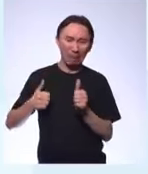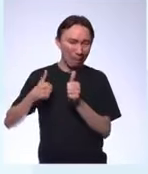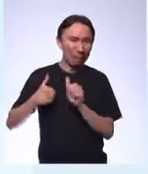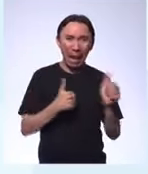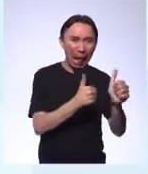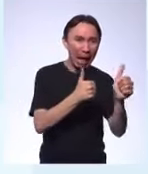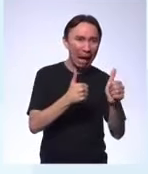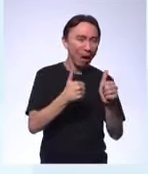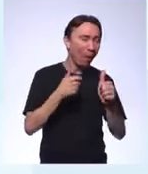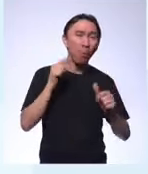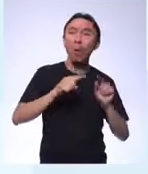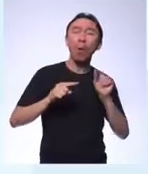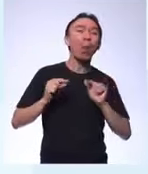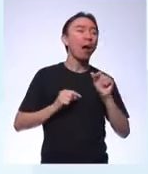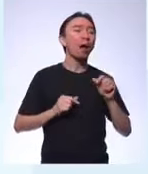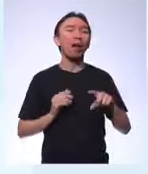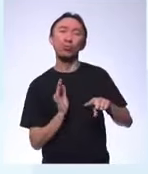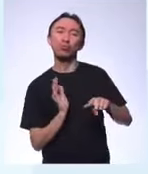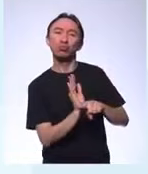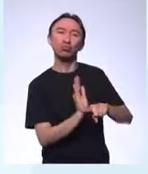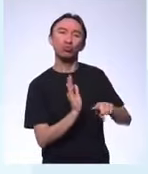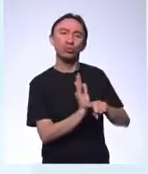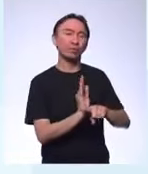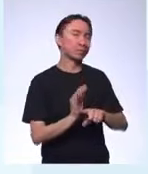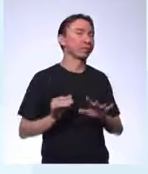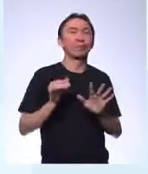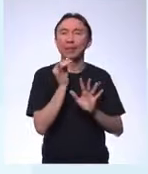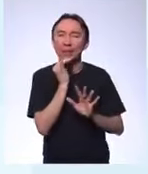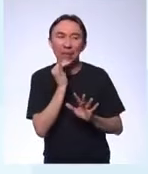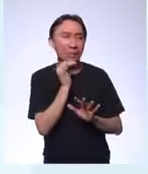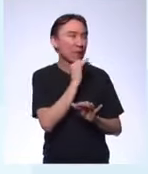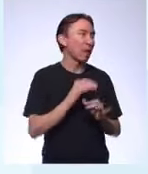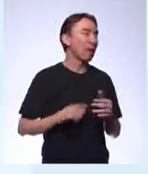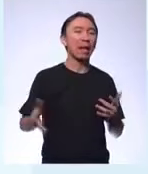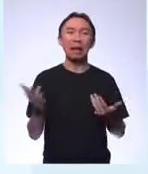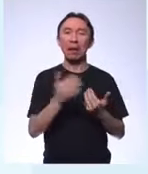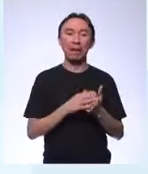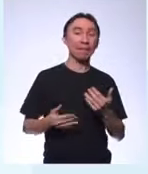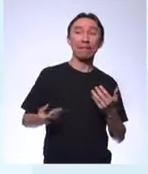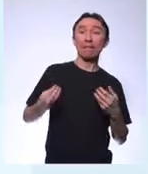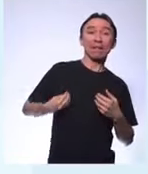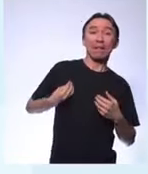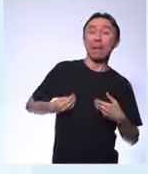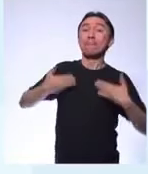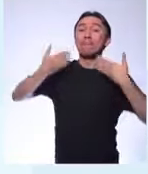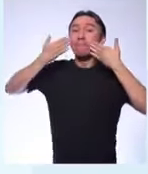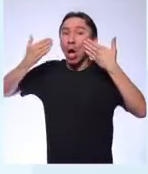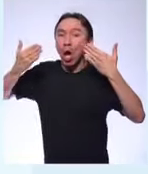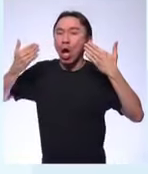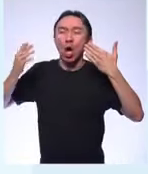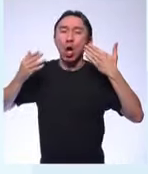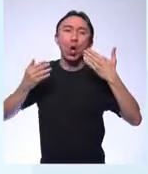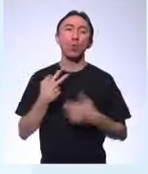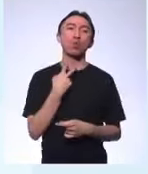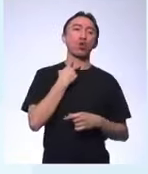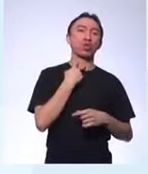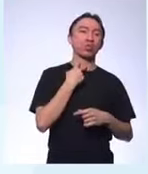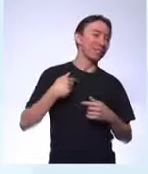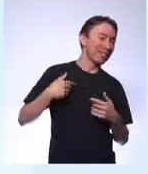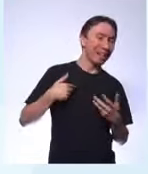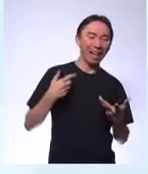falo de clandestinidade, é porque a pessoa ela não pode mais assumir a própria identidade em público, ela não pode mais frequentar o seu círculo social, o